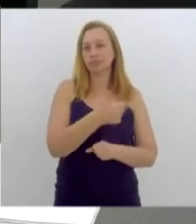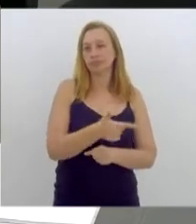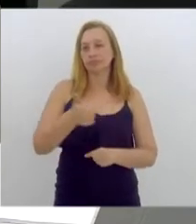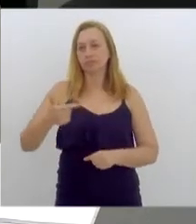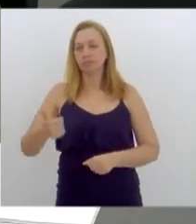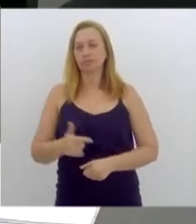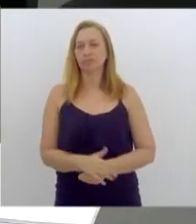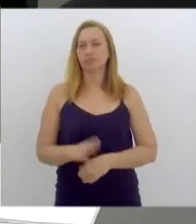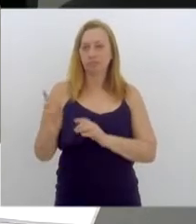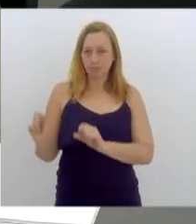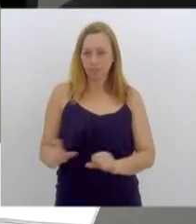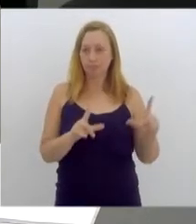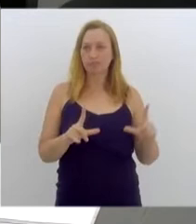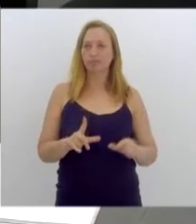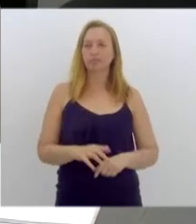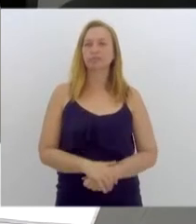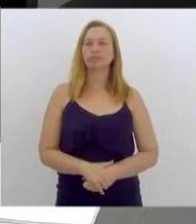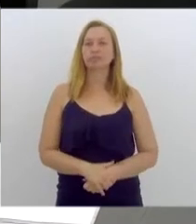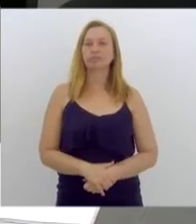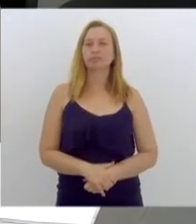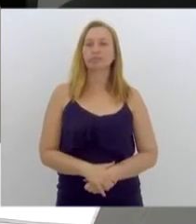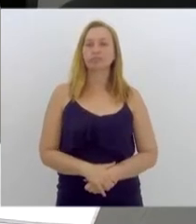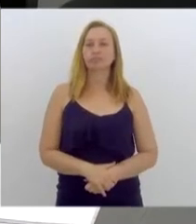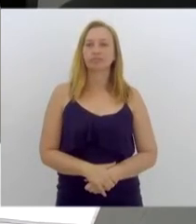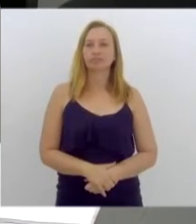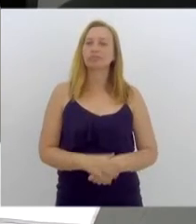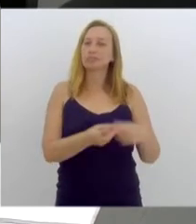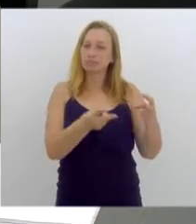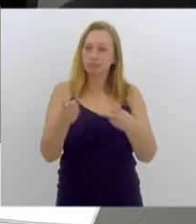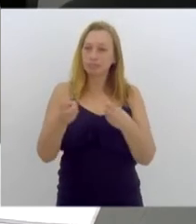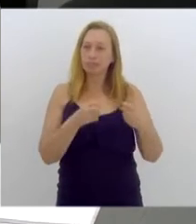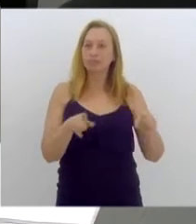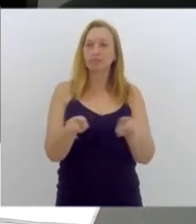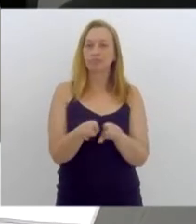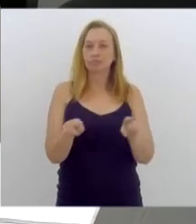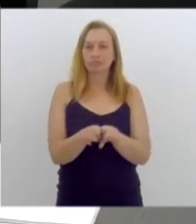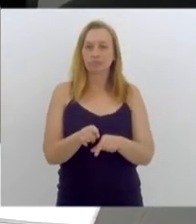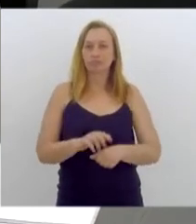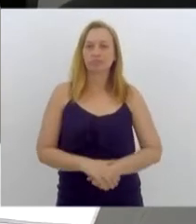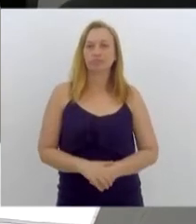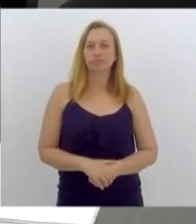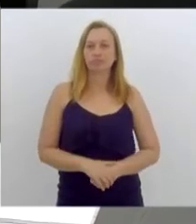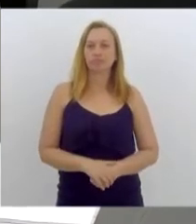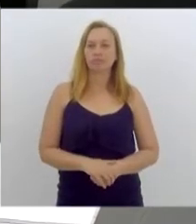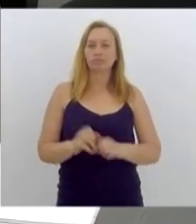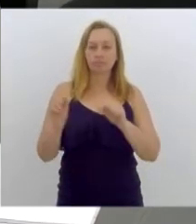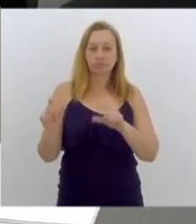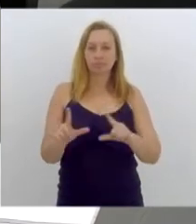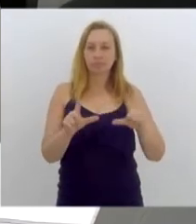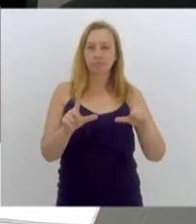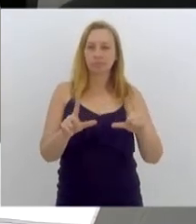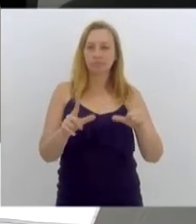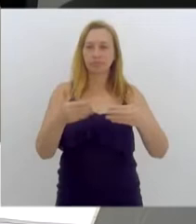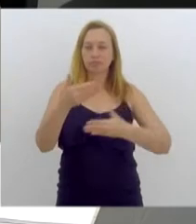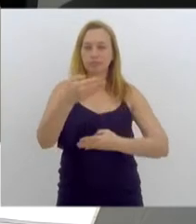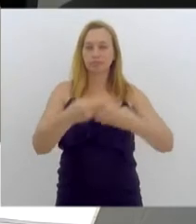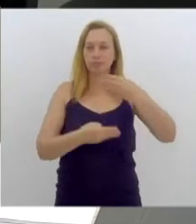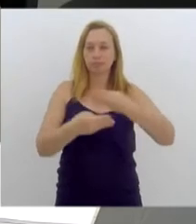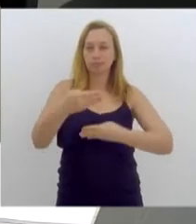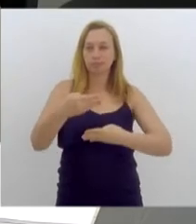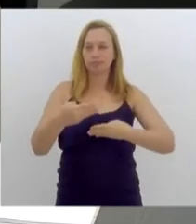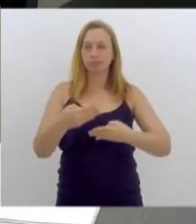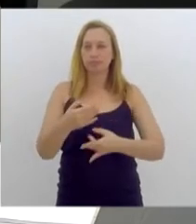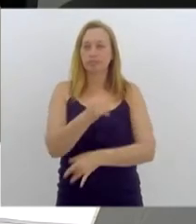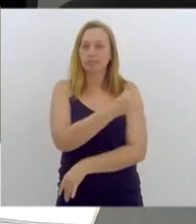Pode passar Pedro bom a gente observa também nessa nesse slide que o rio mantém